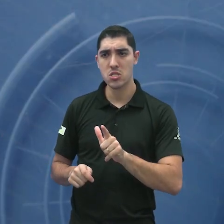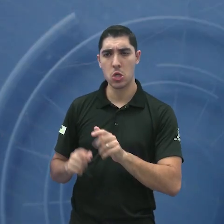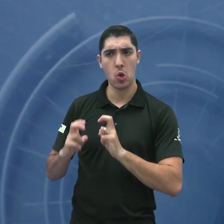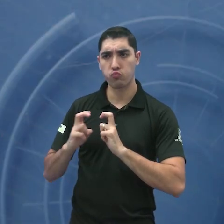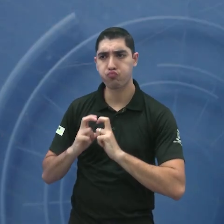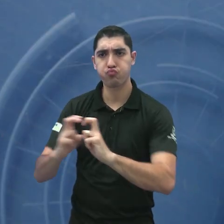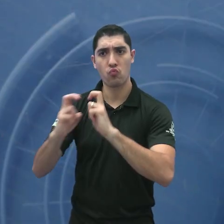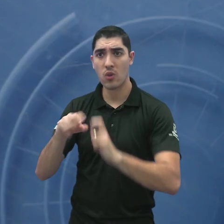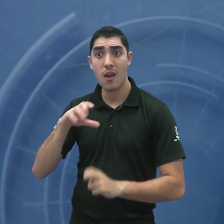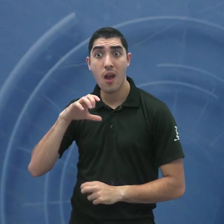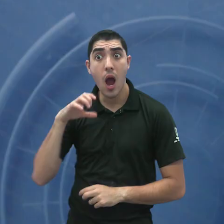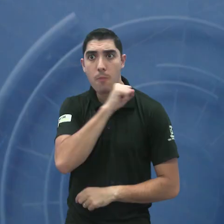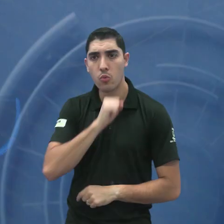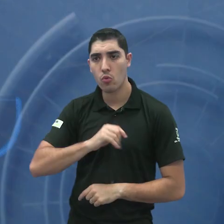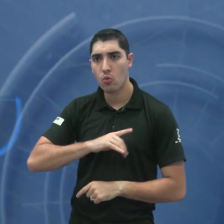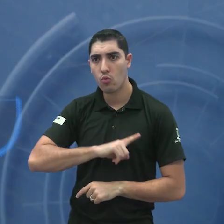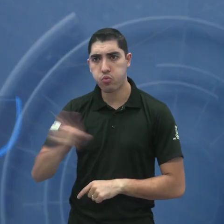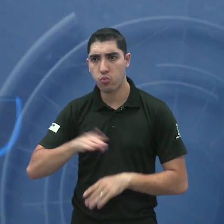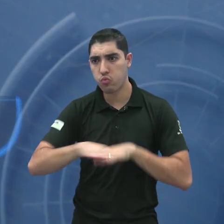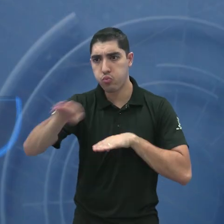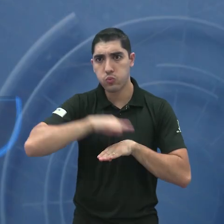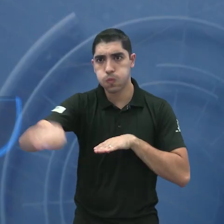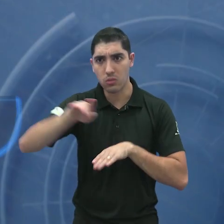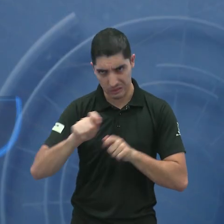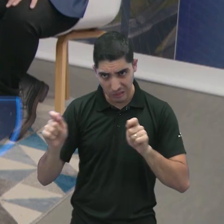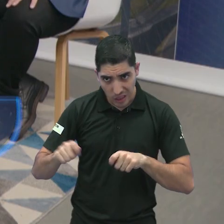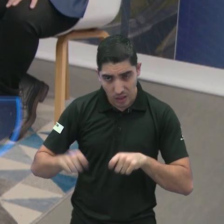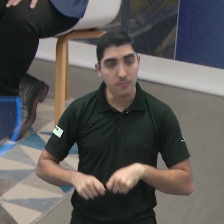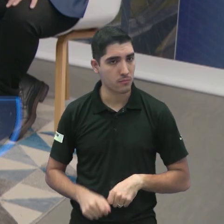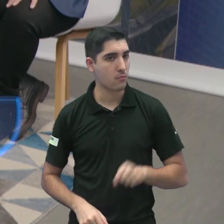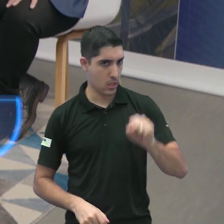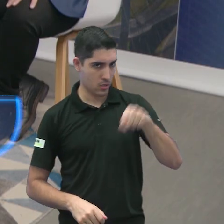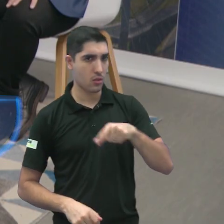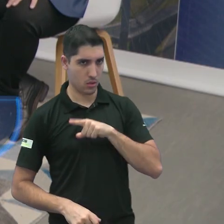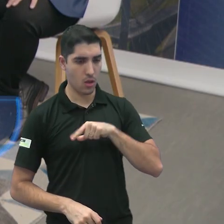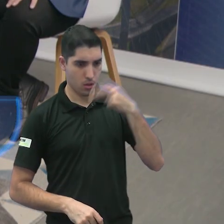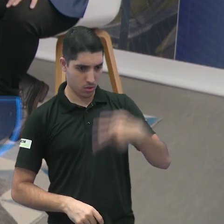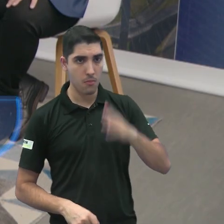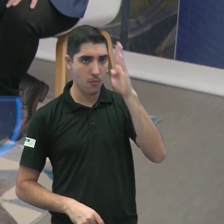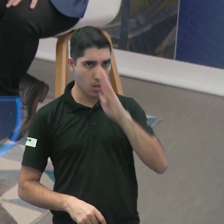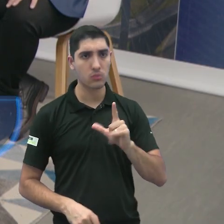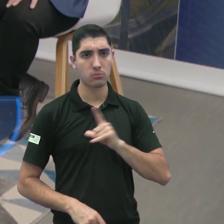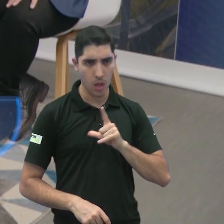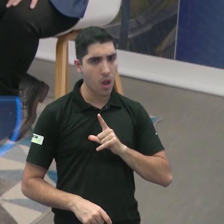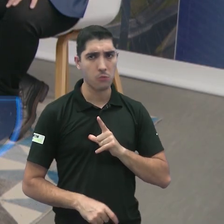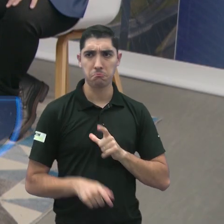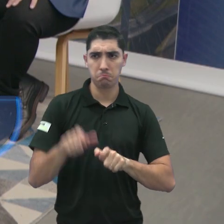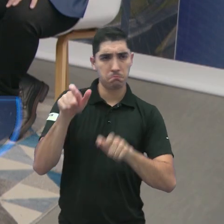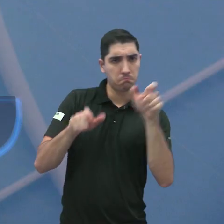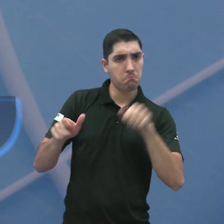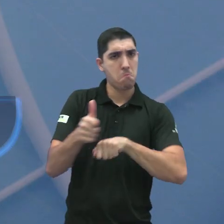operando trens de média velocidade no futuro próximo? Tem sim. O Brasil possui